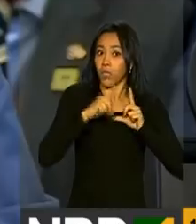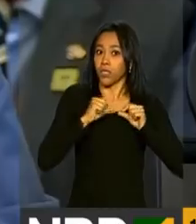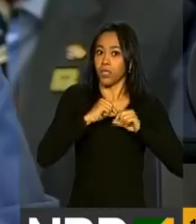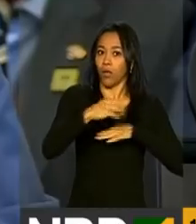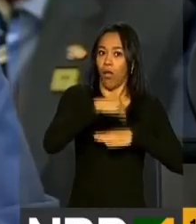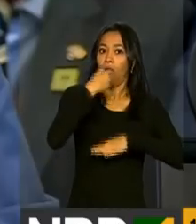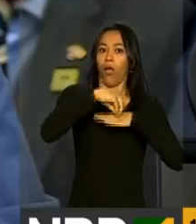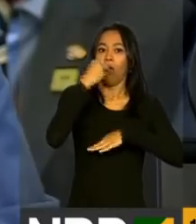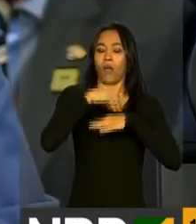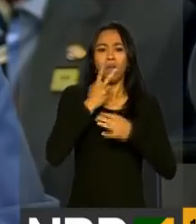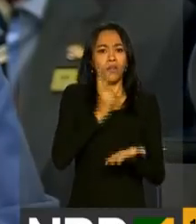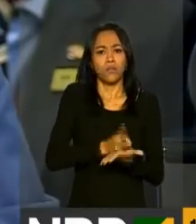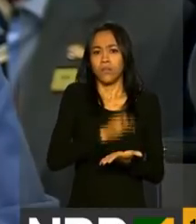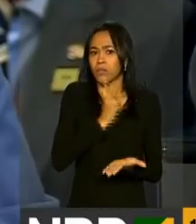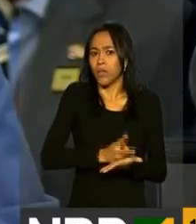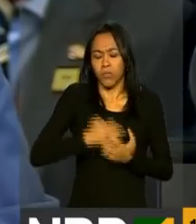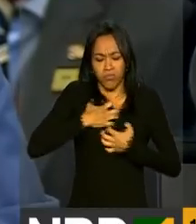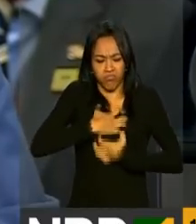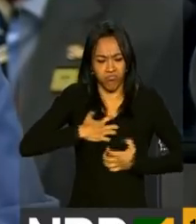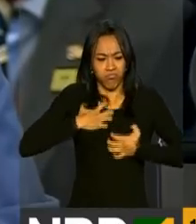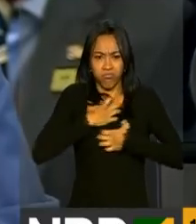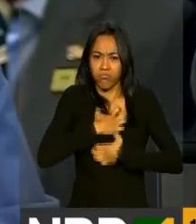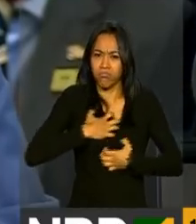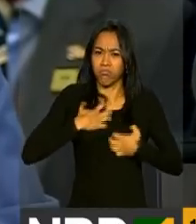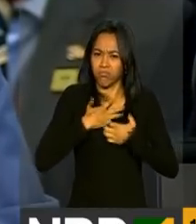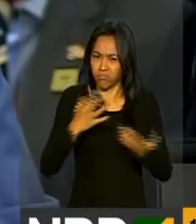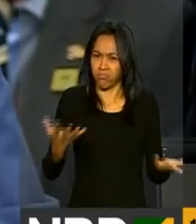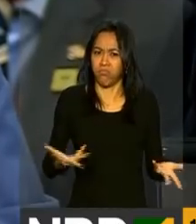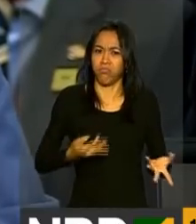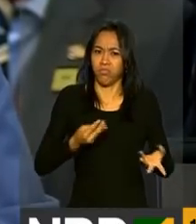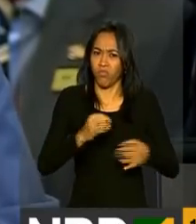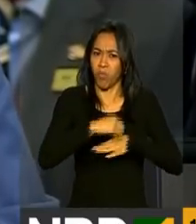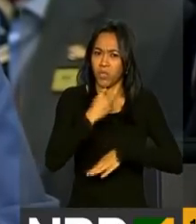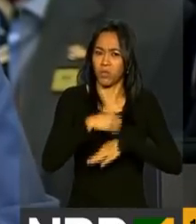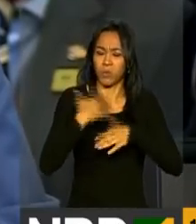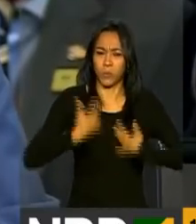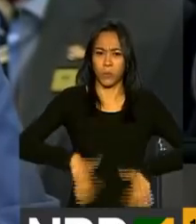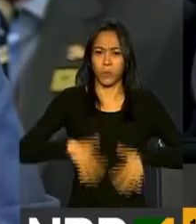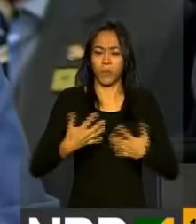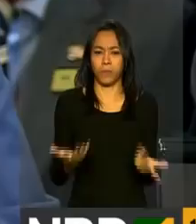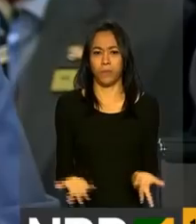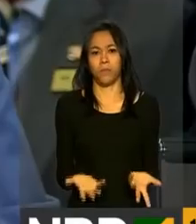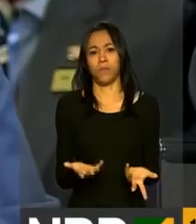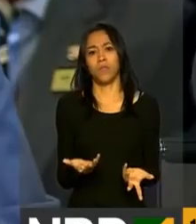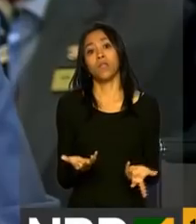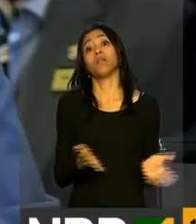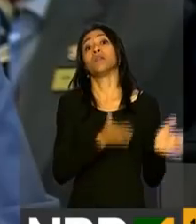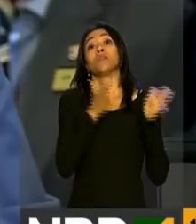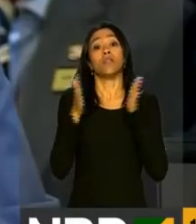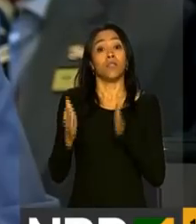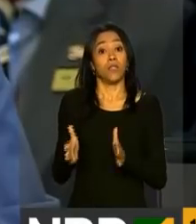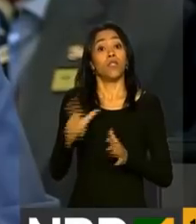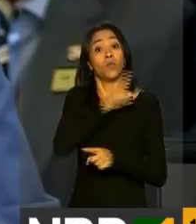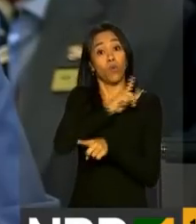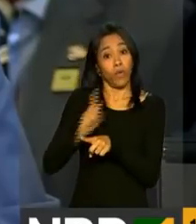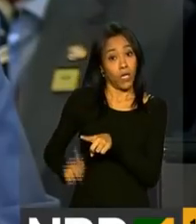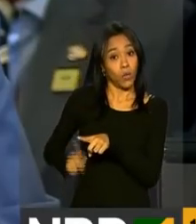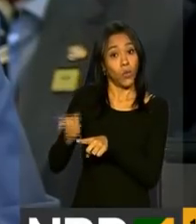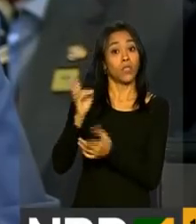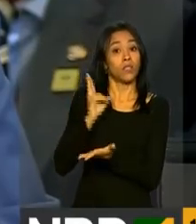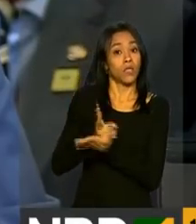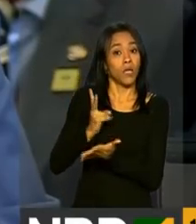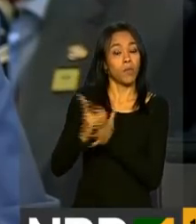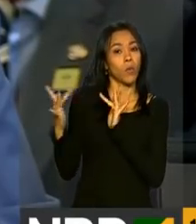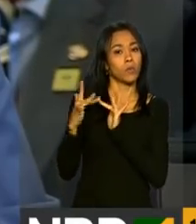eram sempre muito angustiantes sobre mais o governador sempre em contato conosco